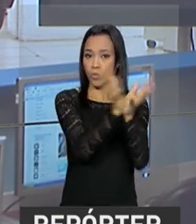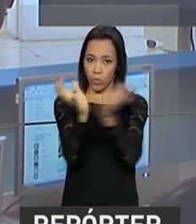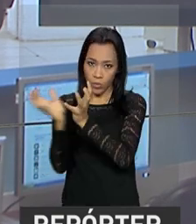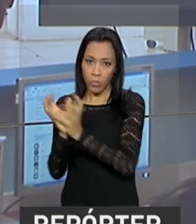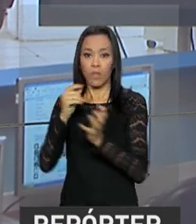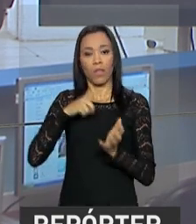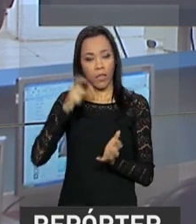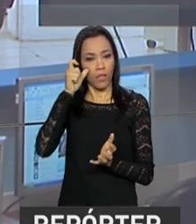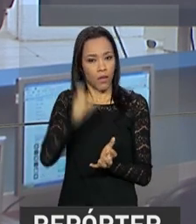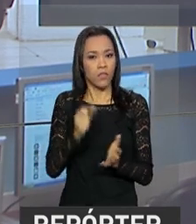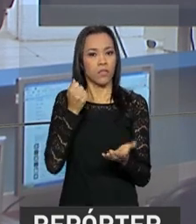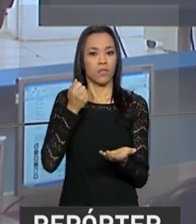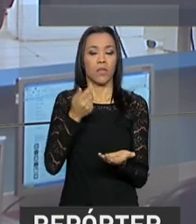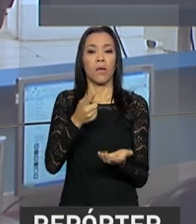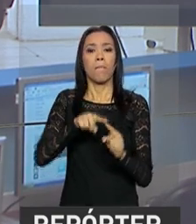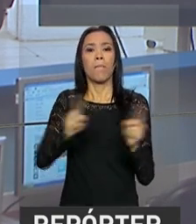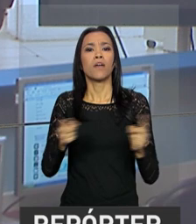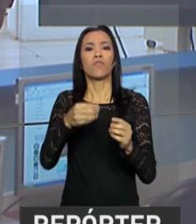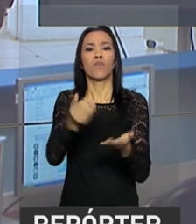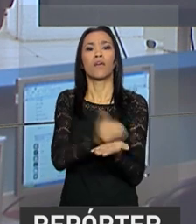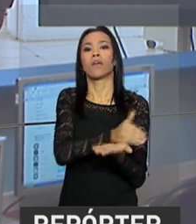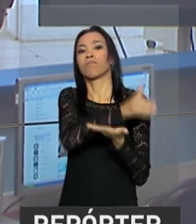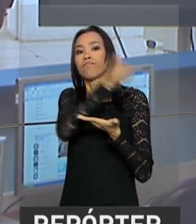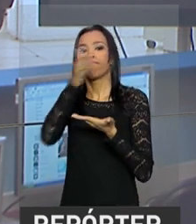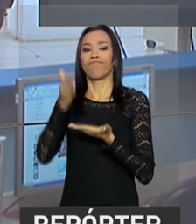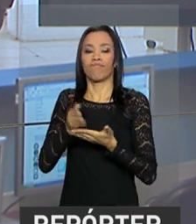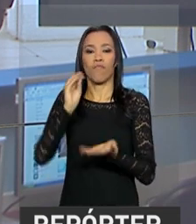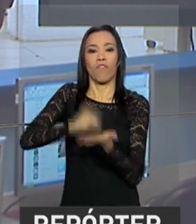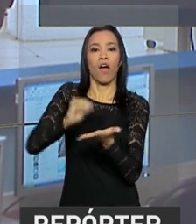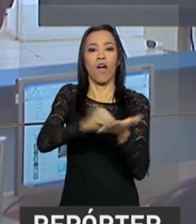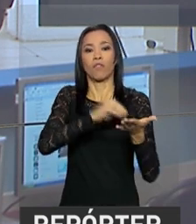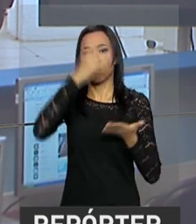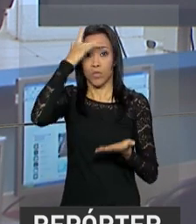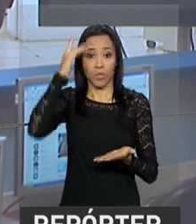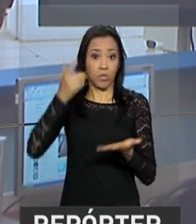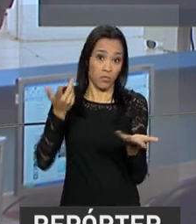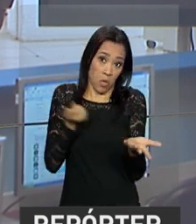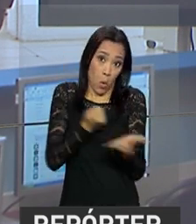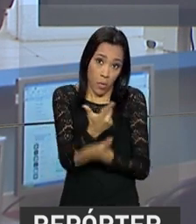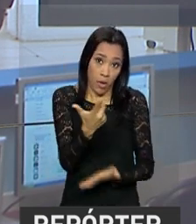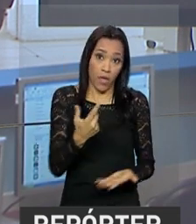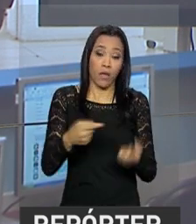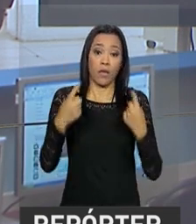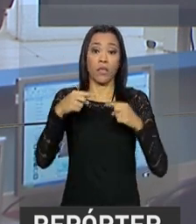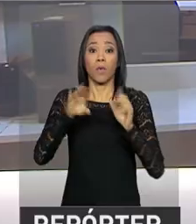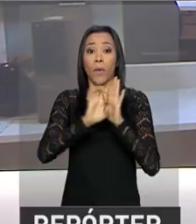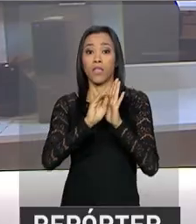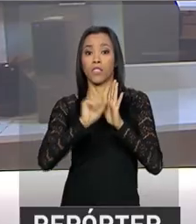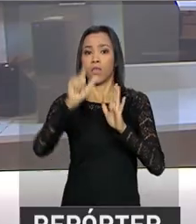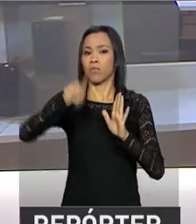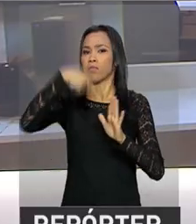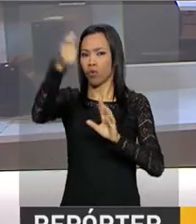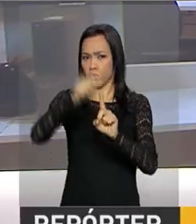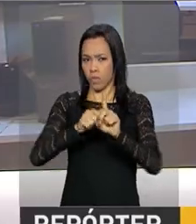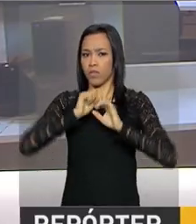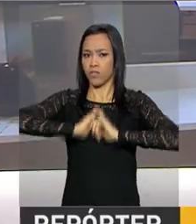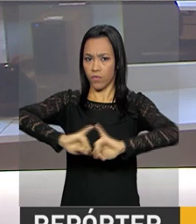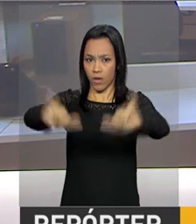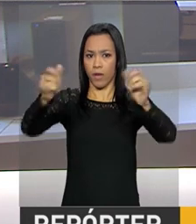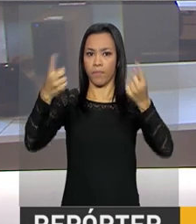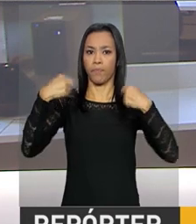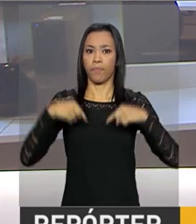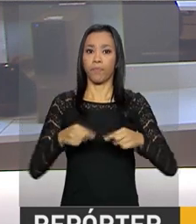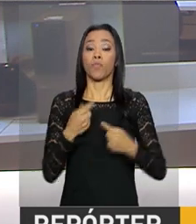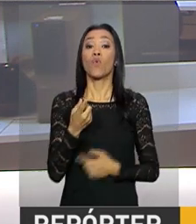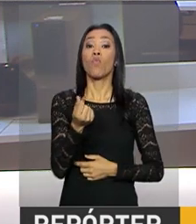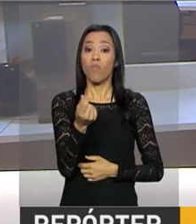o leilão seria em agosto, mas foi adiado por falta de compradores. O edital será lançado no mês que vem. O valor mínimo para